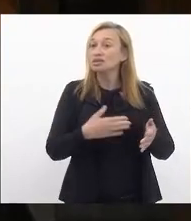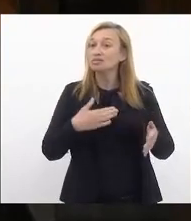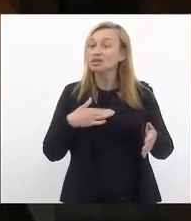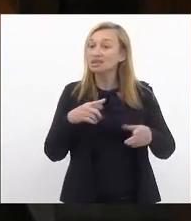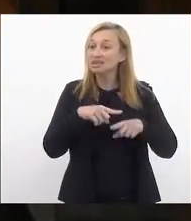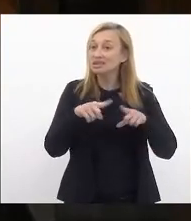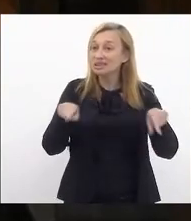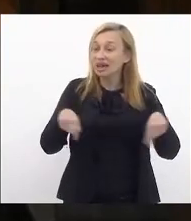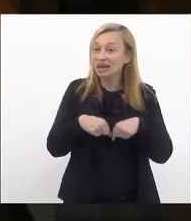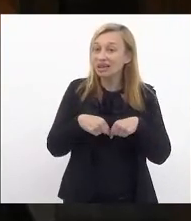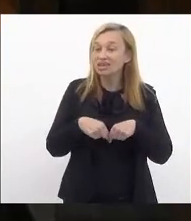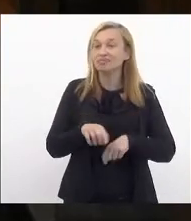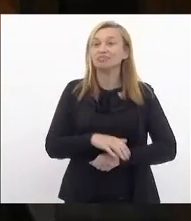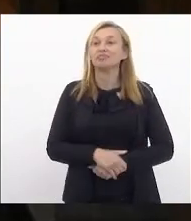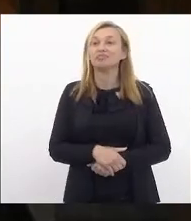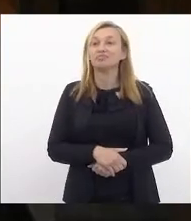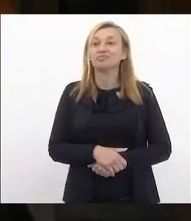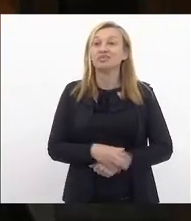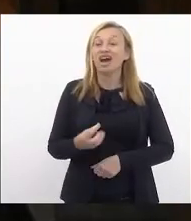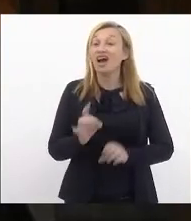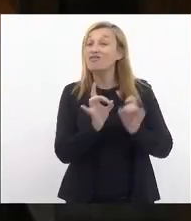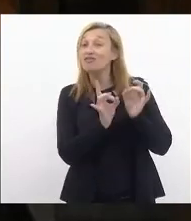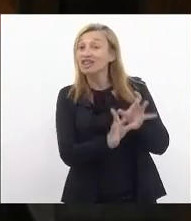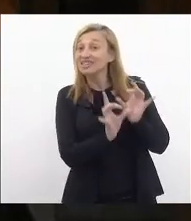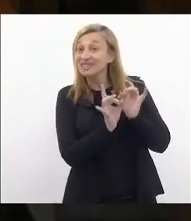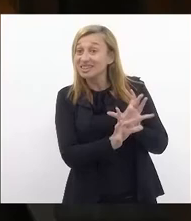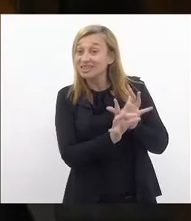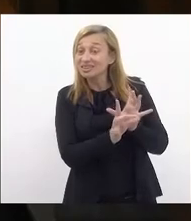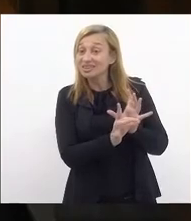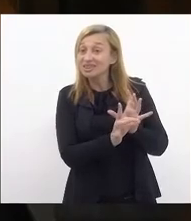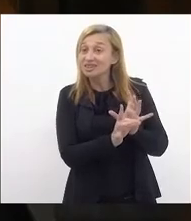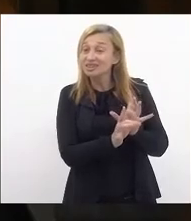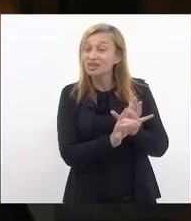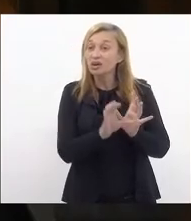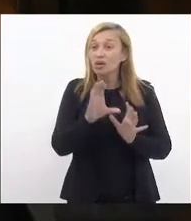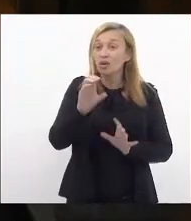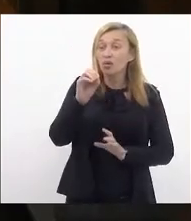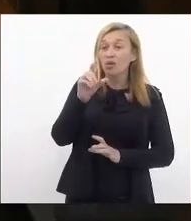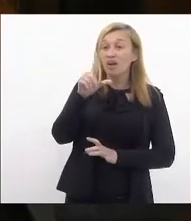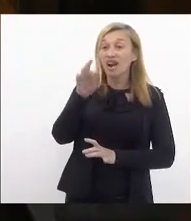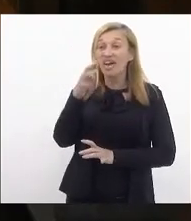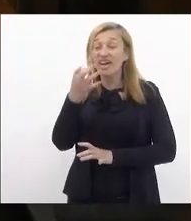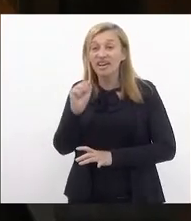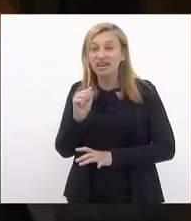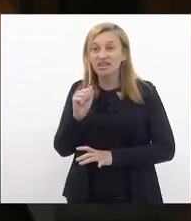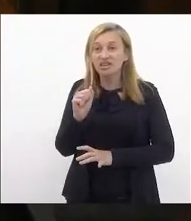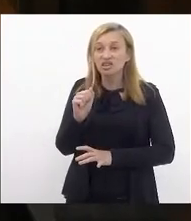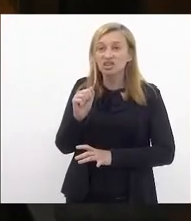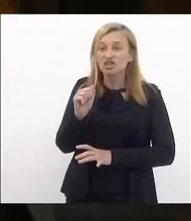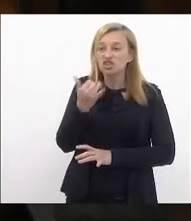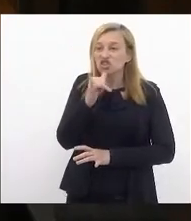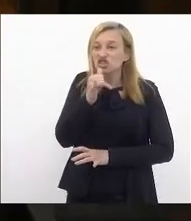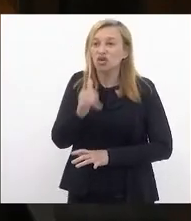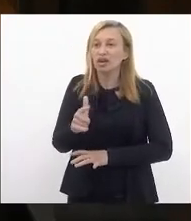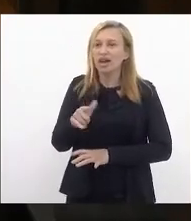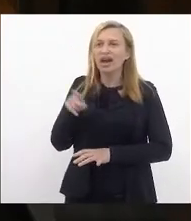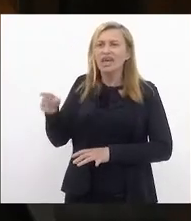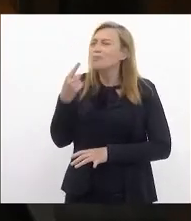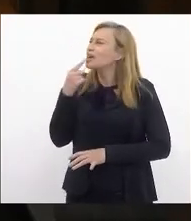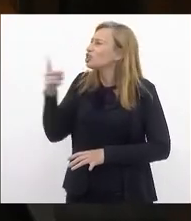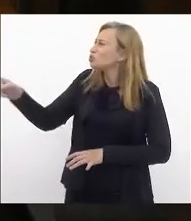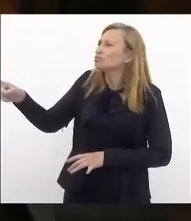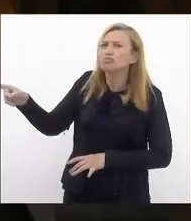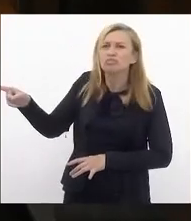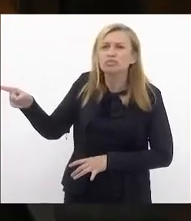sobre a venda de coleiras de choque aqui pertinho da gente